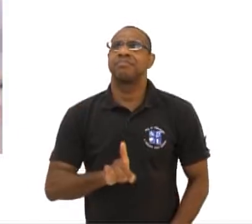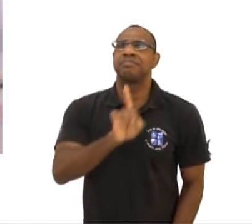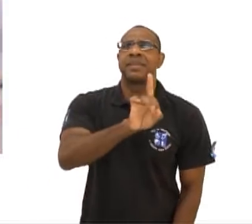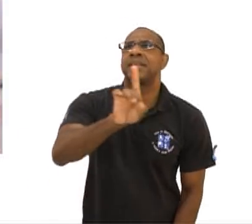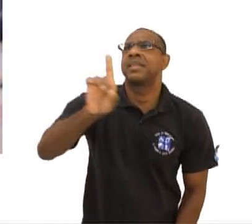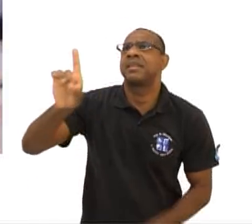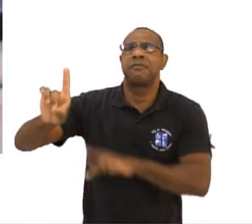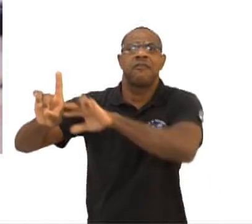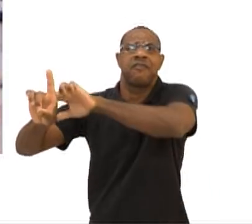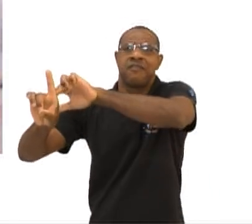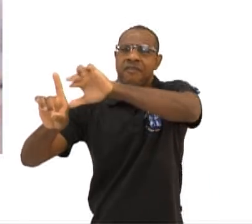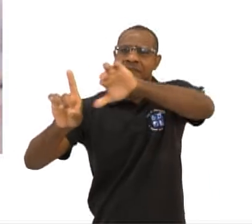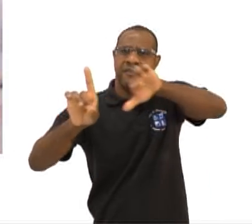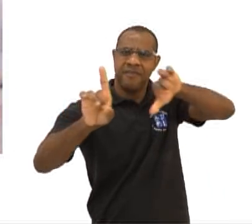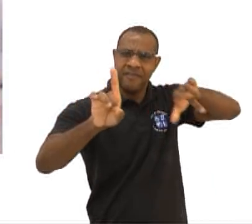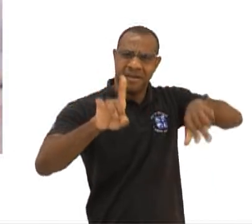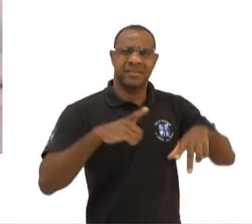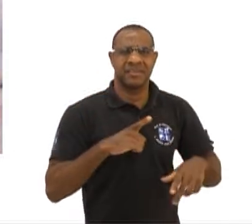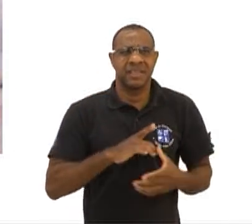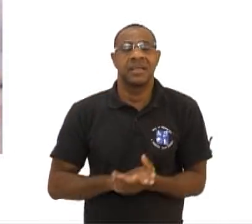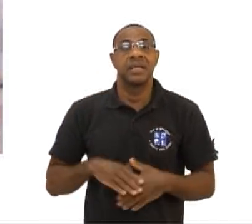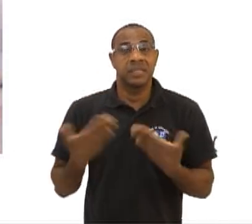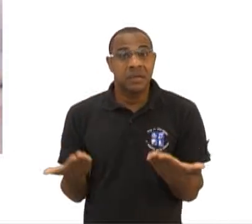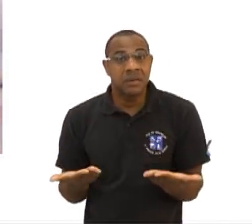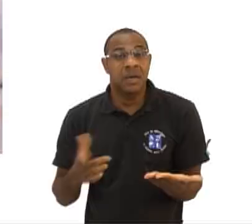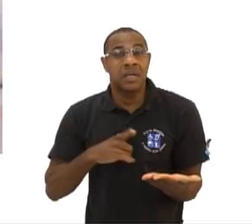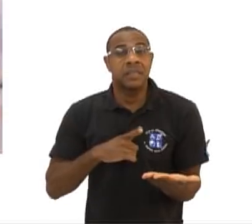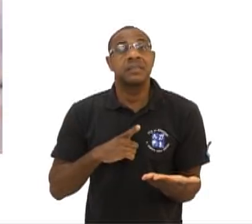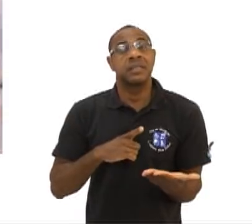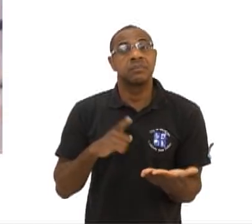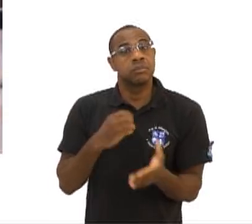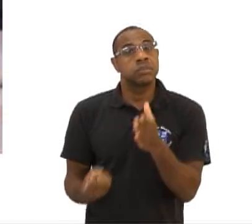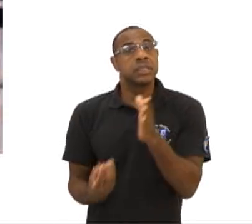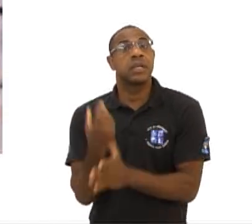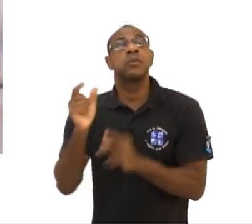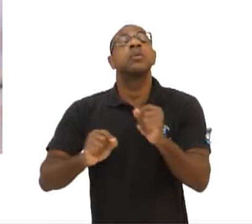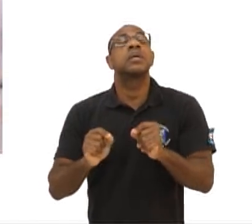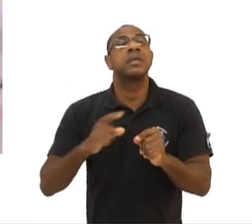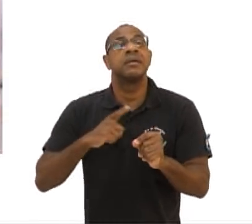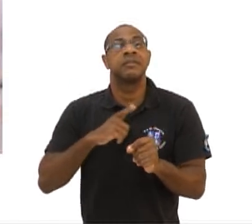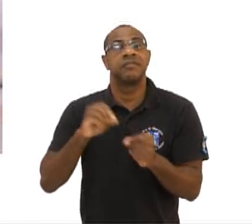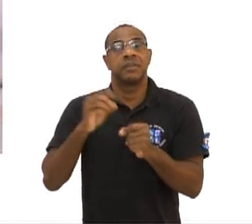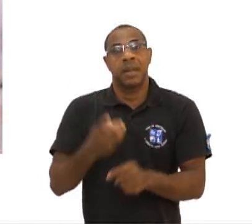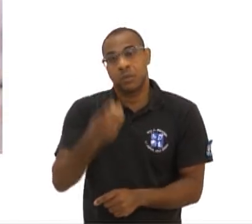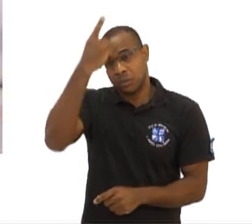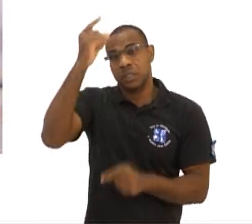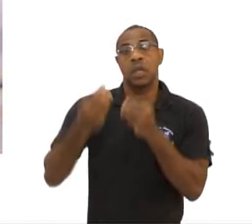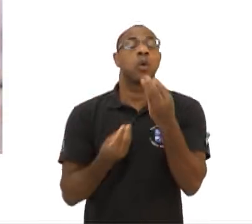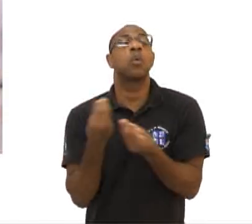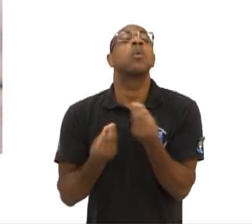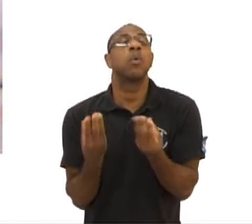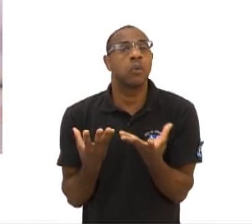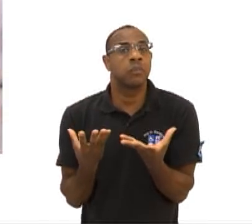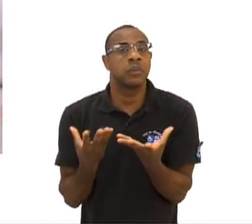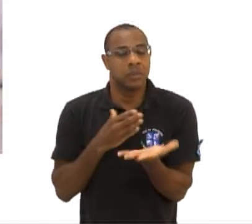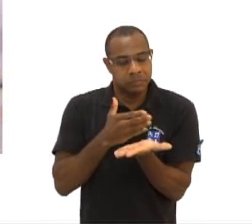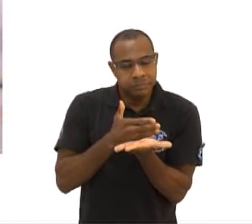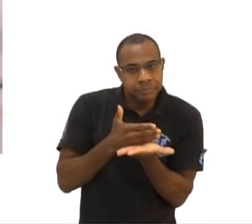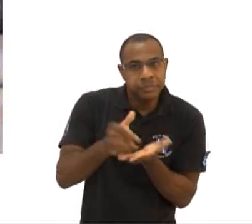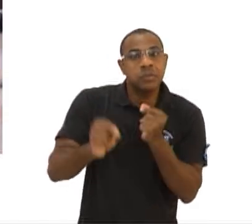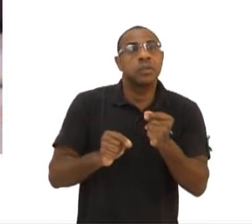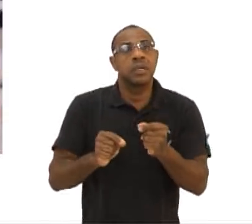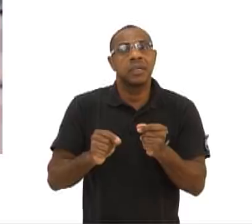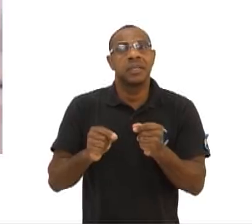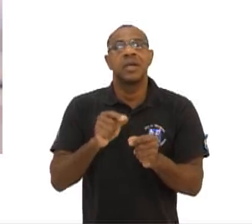politeísmo egípcio. Mas os Rosa Cruzes criaram toda a sua doutrina, sua filosofia, a partir de